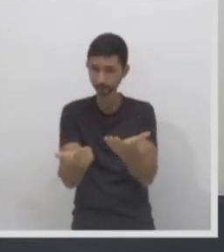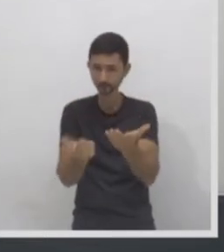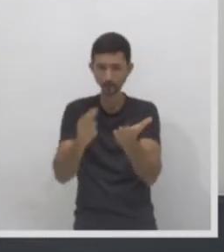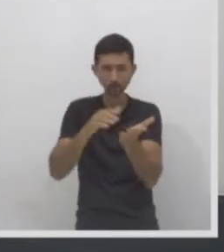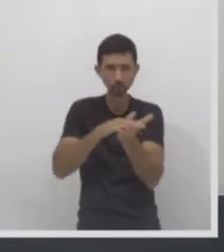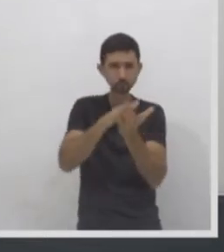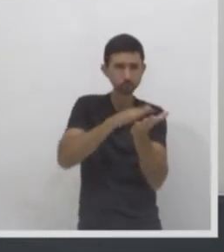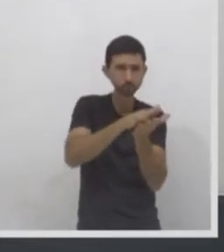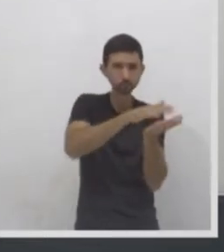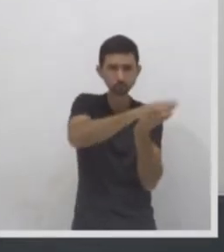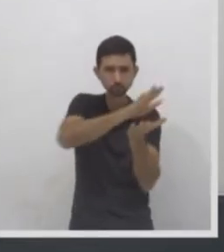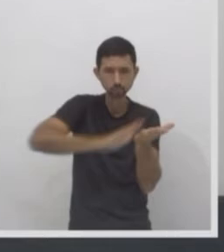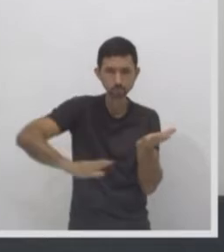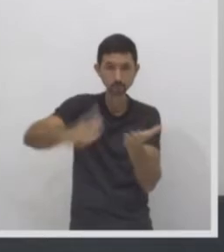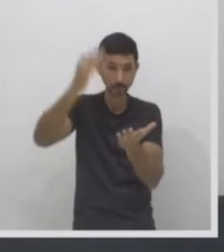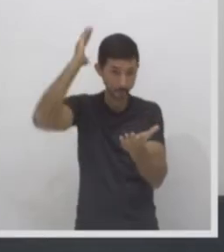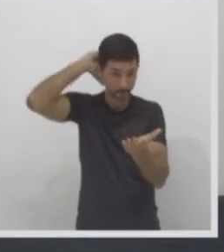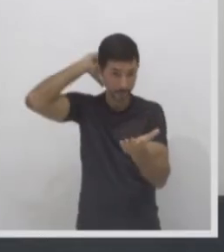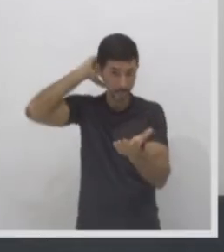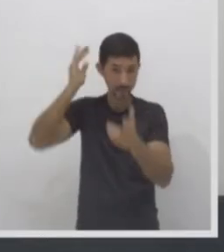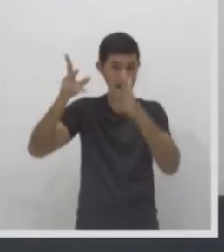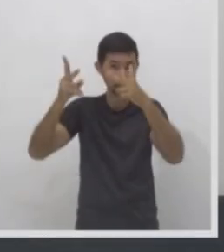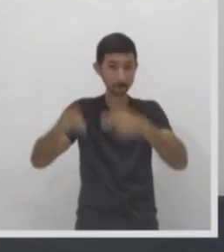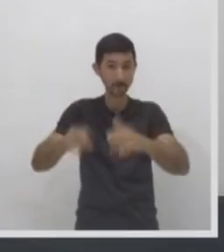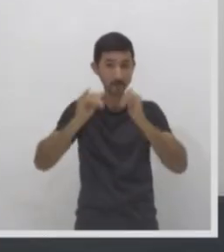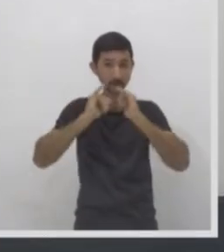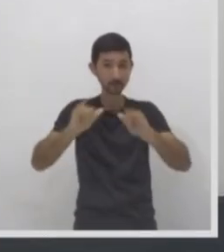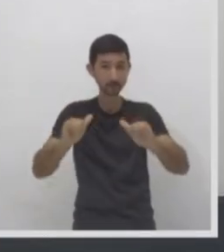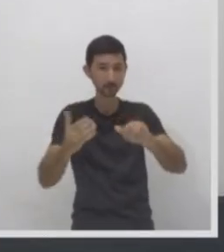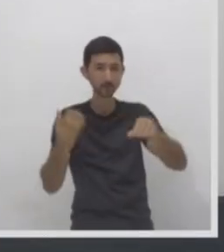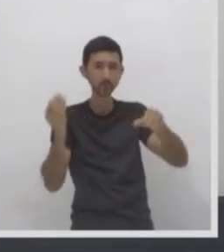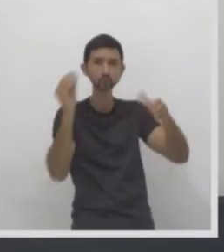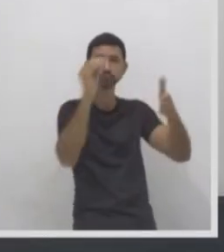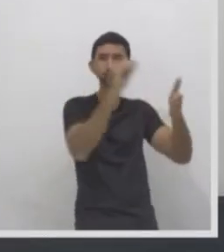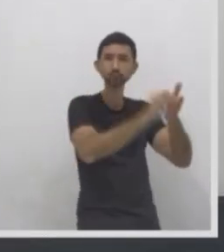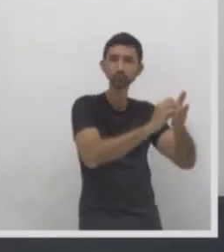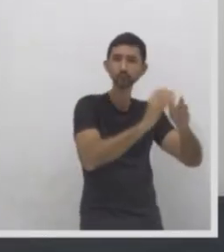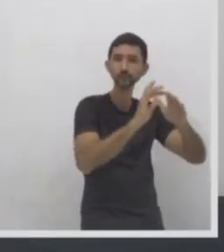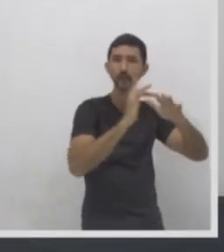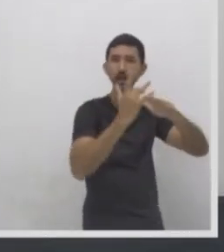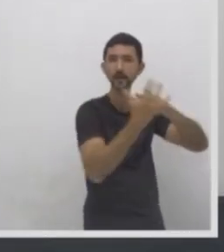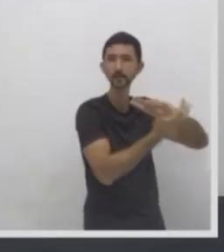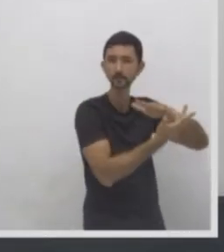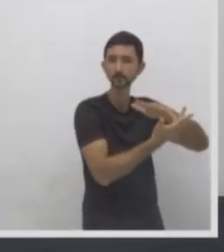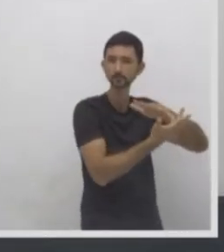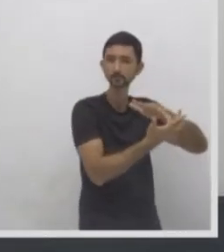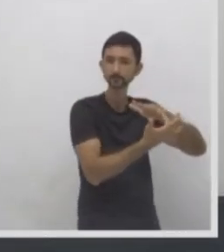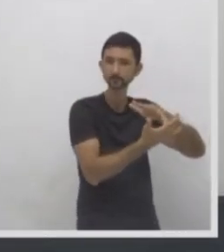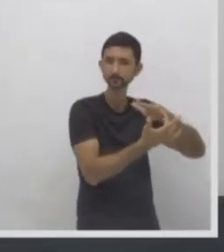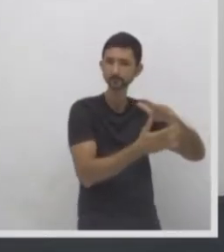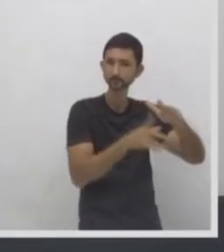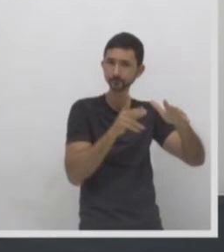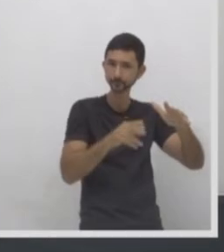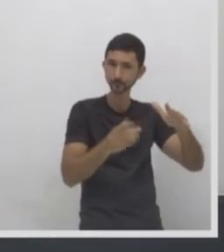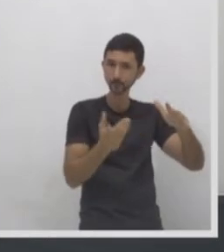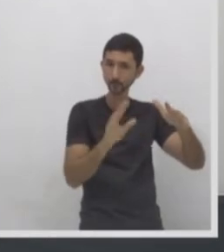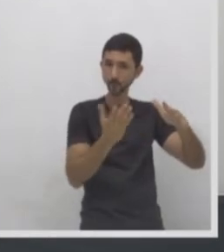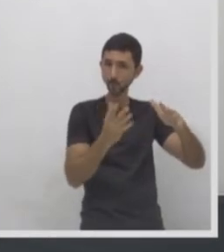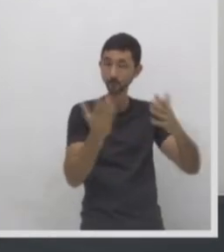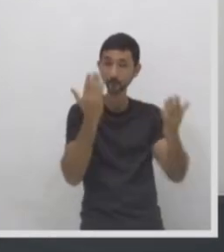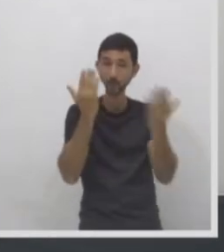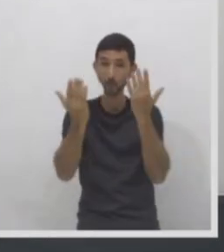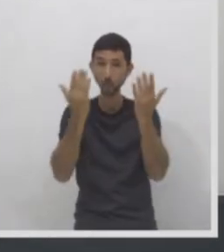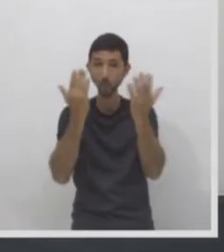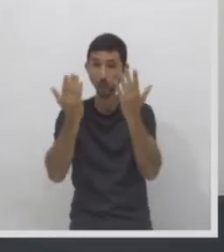e numa mesma notícia saindo no meio eletrônico em que esse jornal está, você às vezes